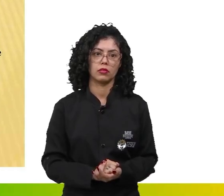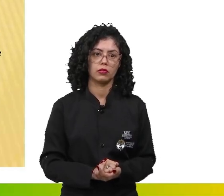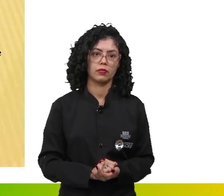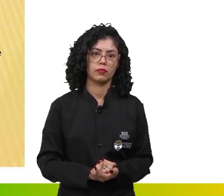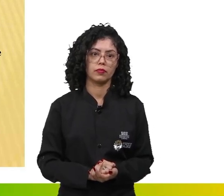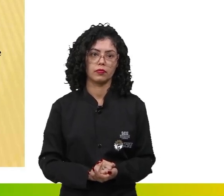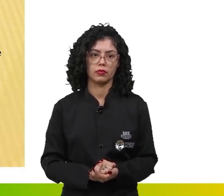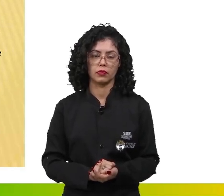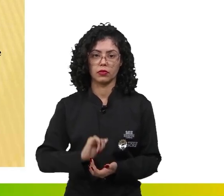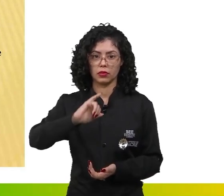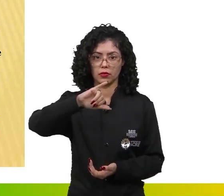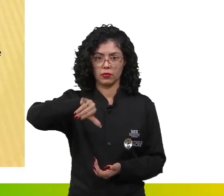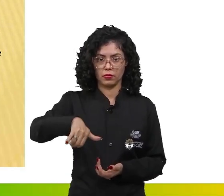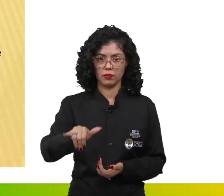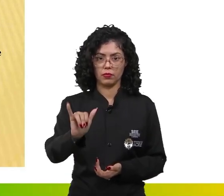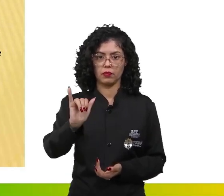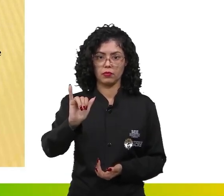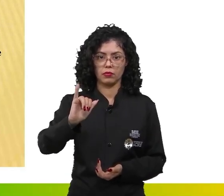um Y deitado.